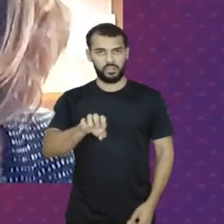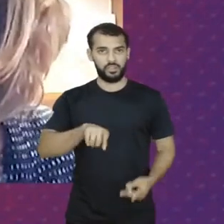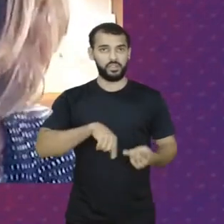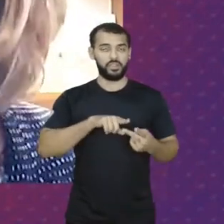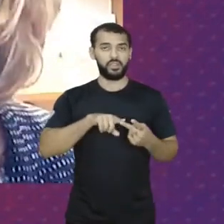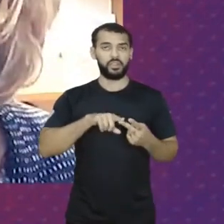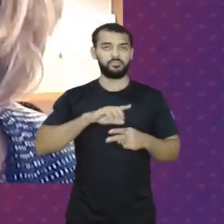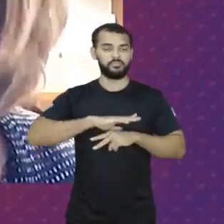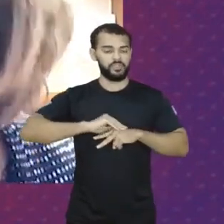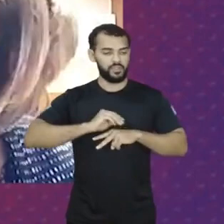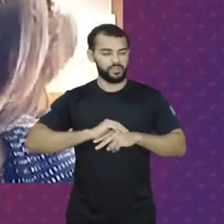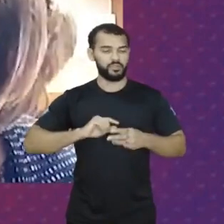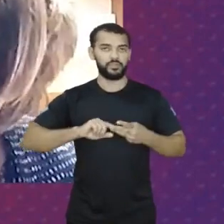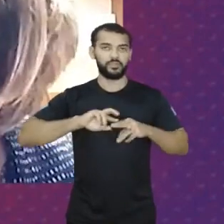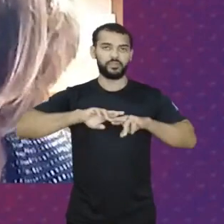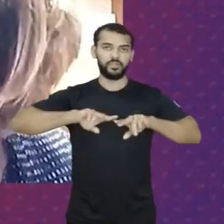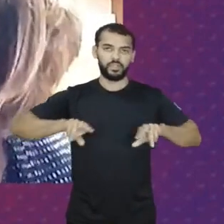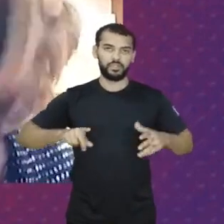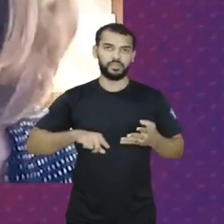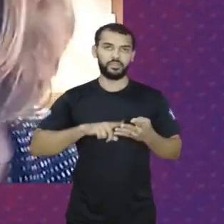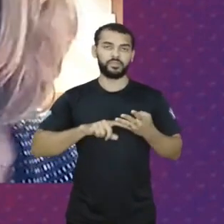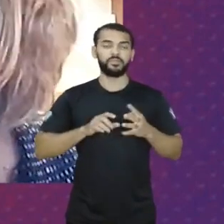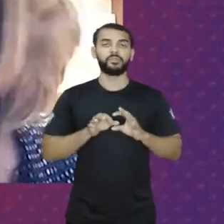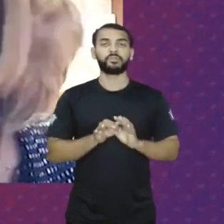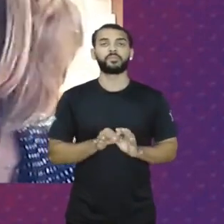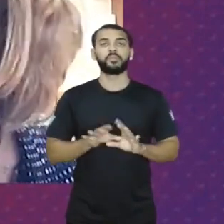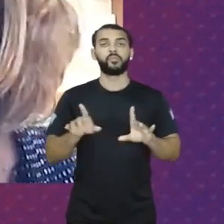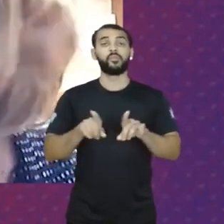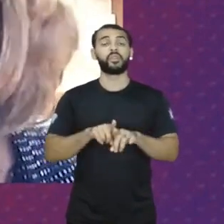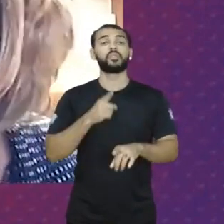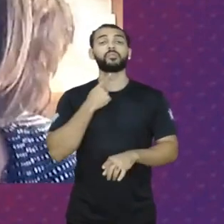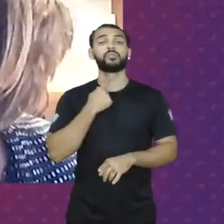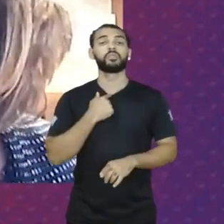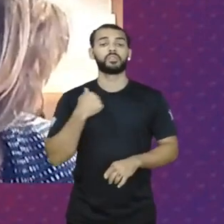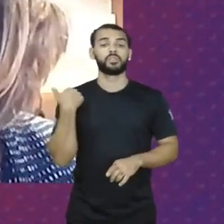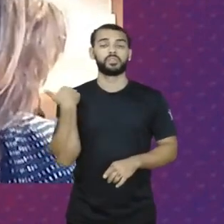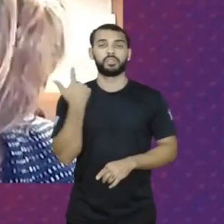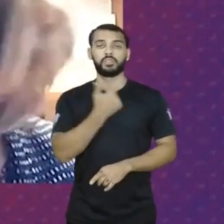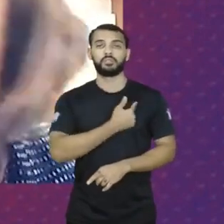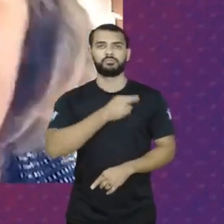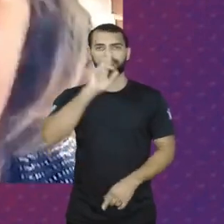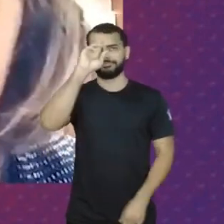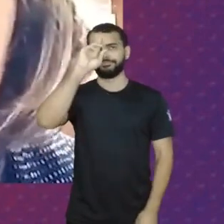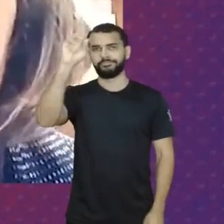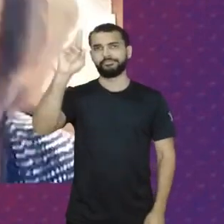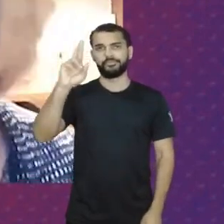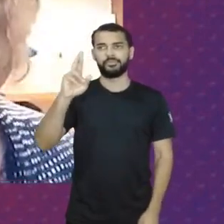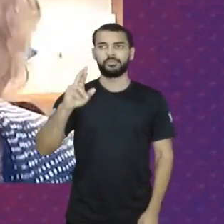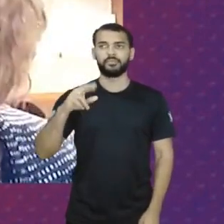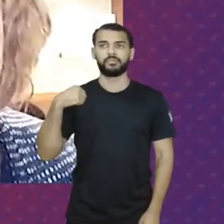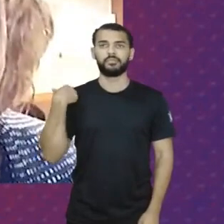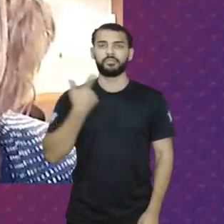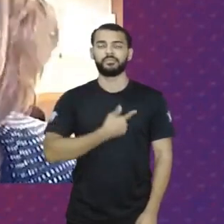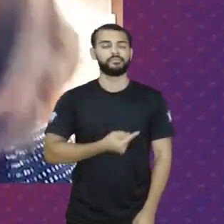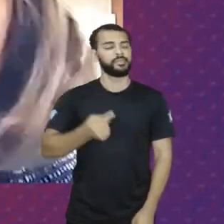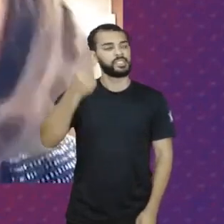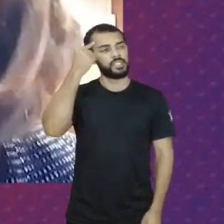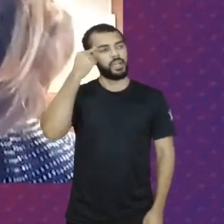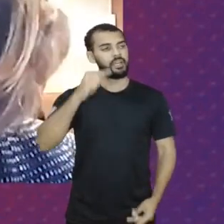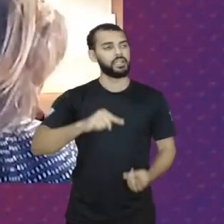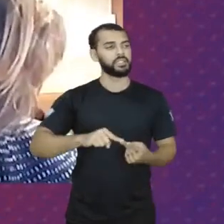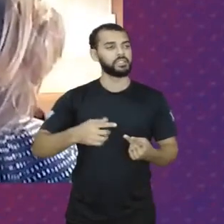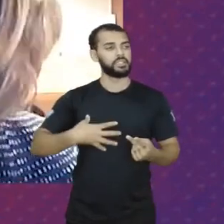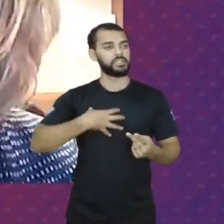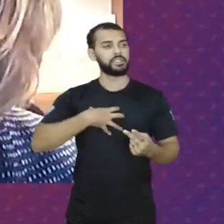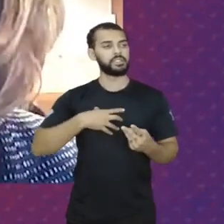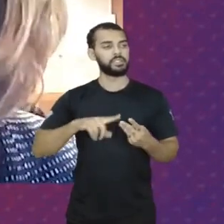diversidade, liberdade e condição de sermos donas do nosso pensar, do nosso sentir, do nosso